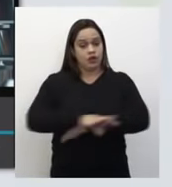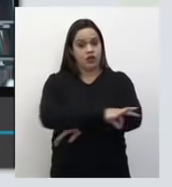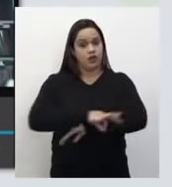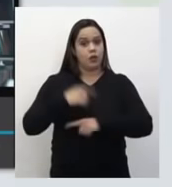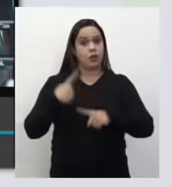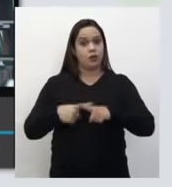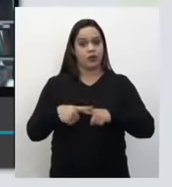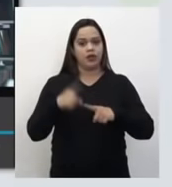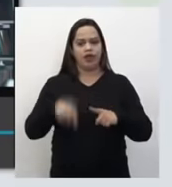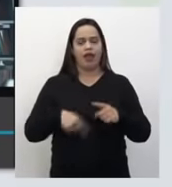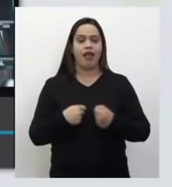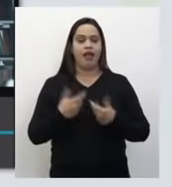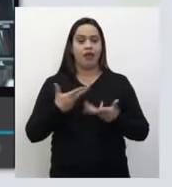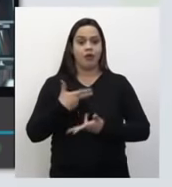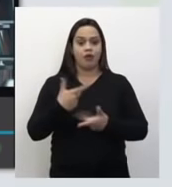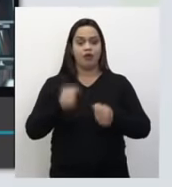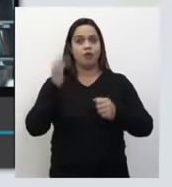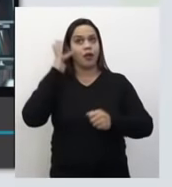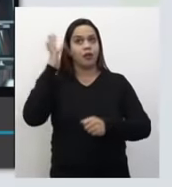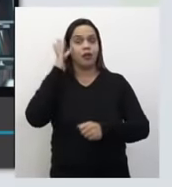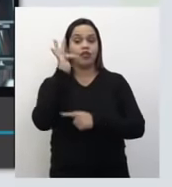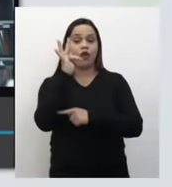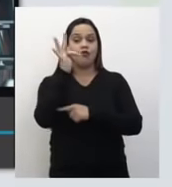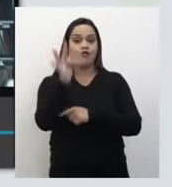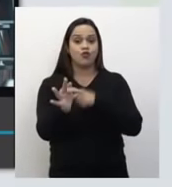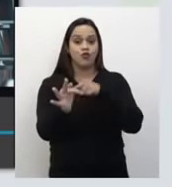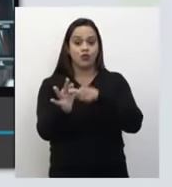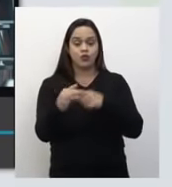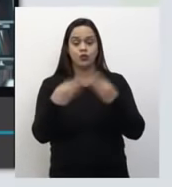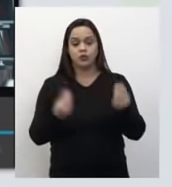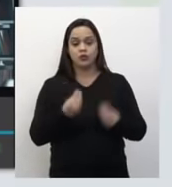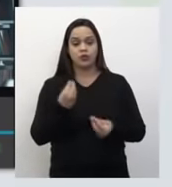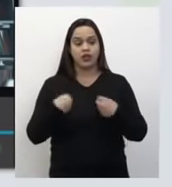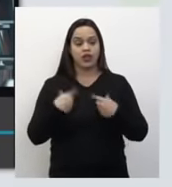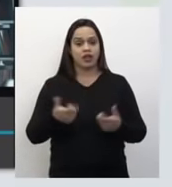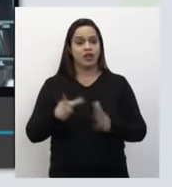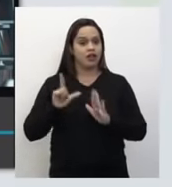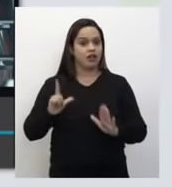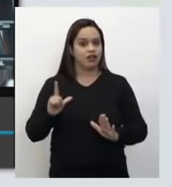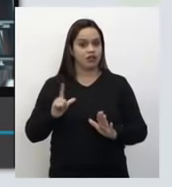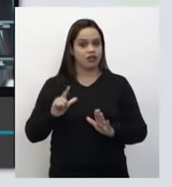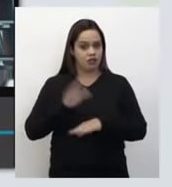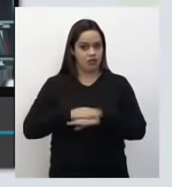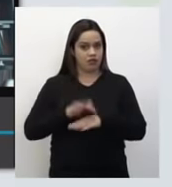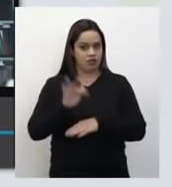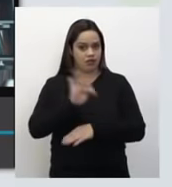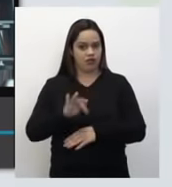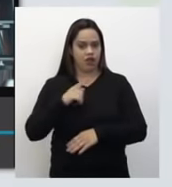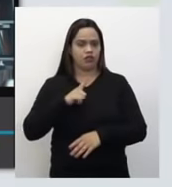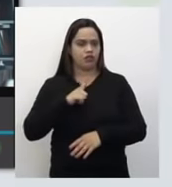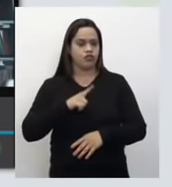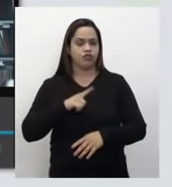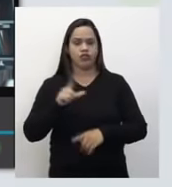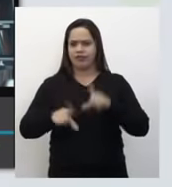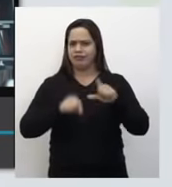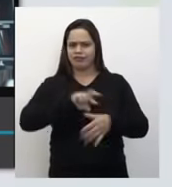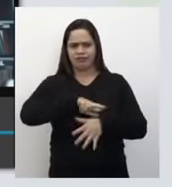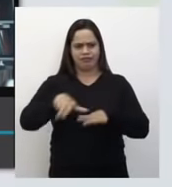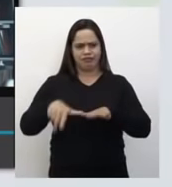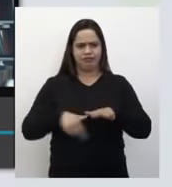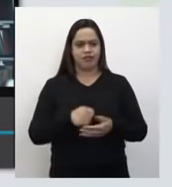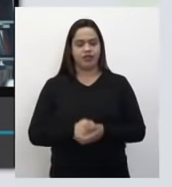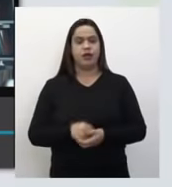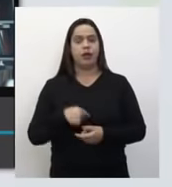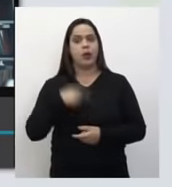exatamente isso, ela era um convite para imaginar o futuro. Porque antes de eu prestar a faculdade, eu tinha várias opções, para você ter uma ideia da loucura que era. Eu estava ponderando em